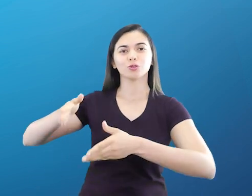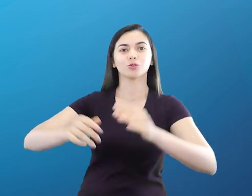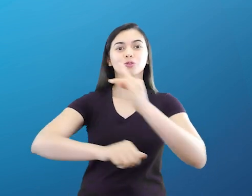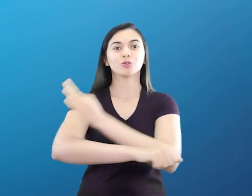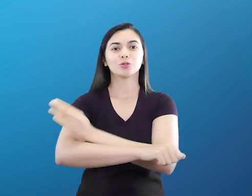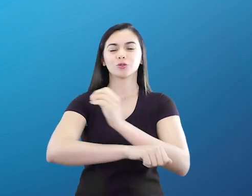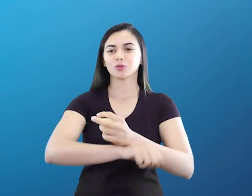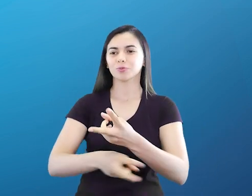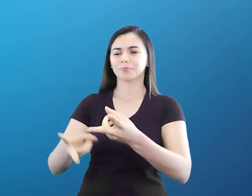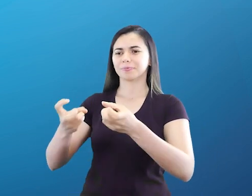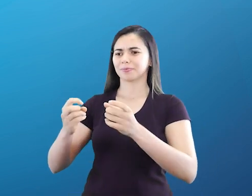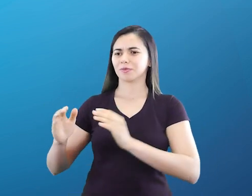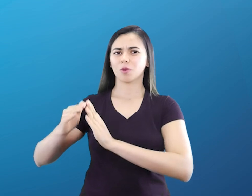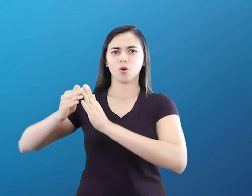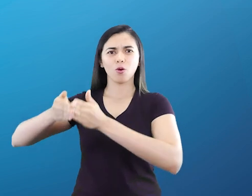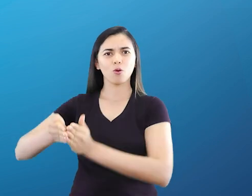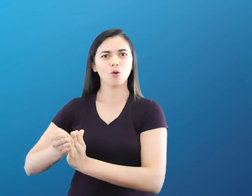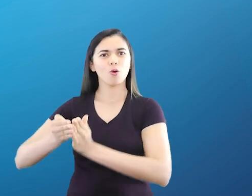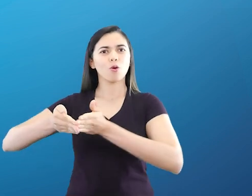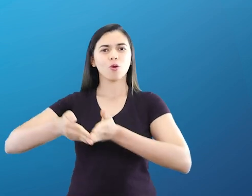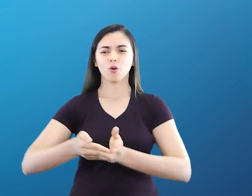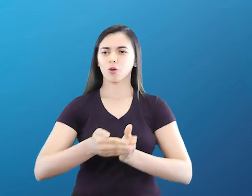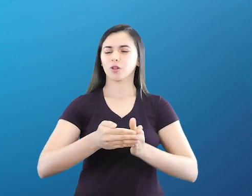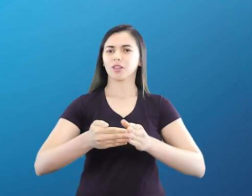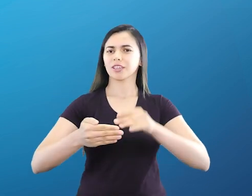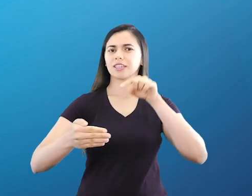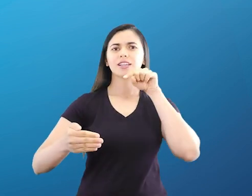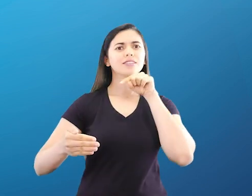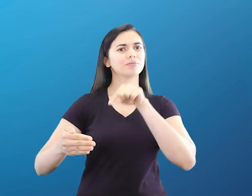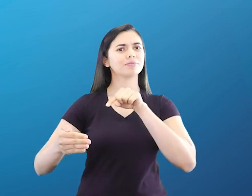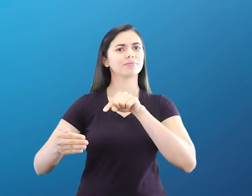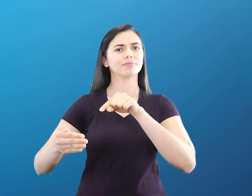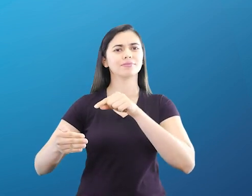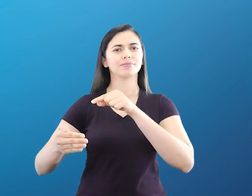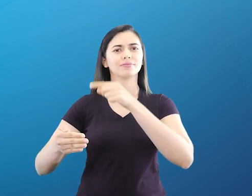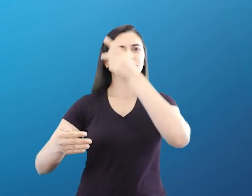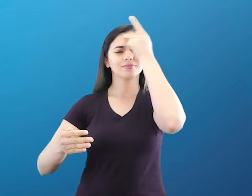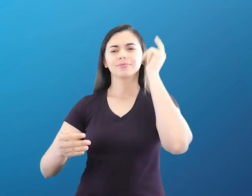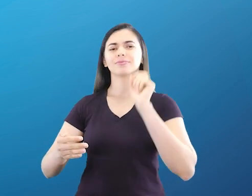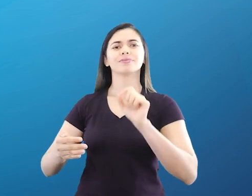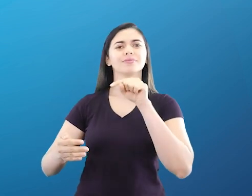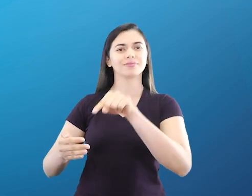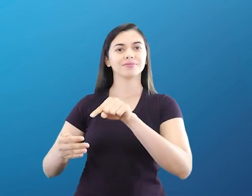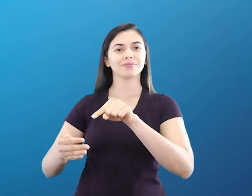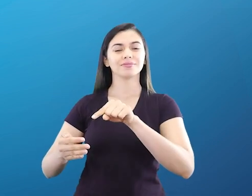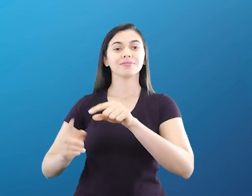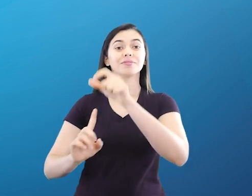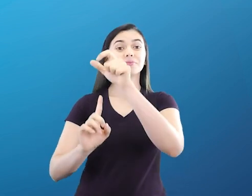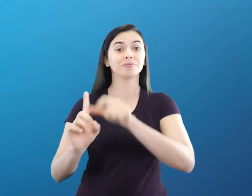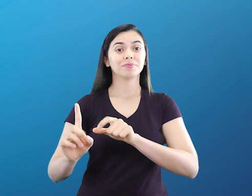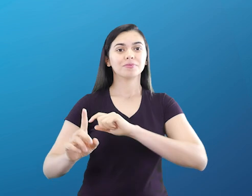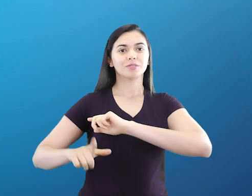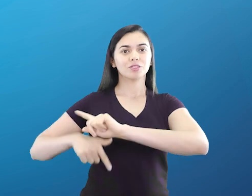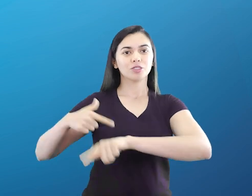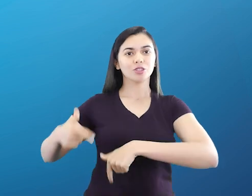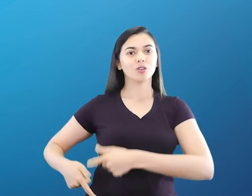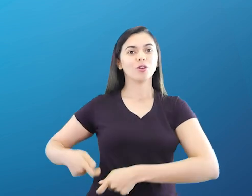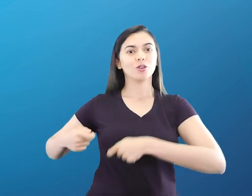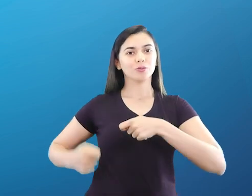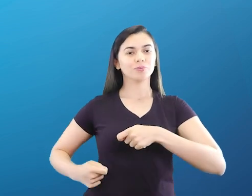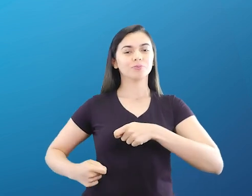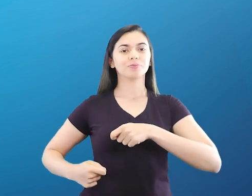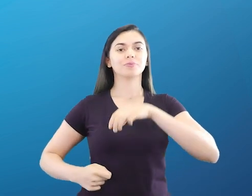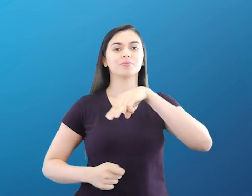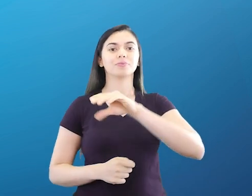um barco diferente chegando. Sabe quem era que estava chegando nessas terras? Frei Manuel